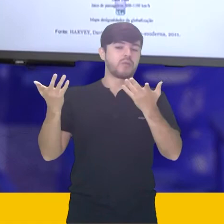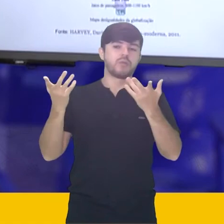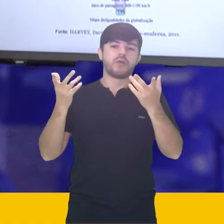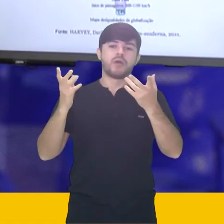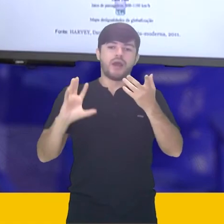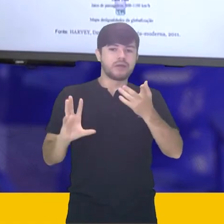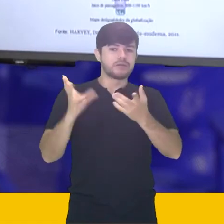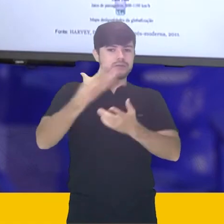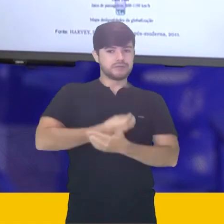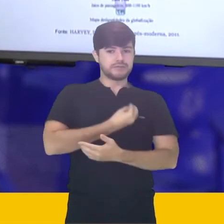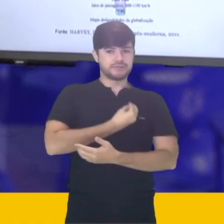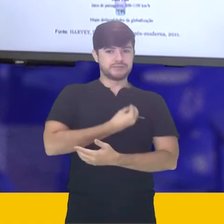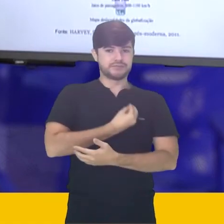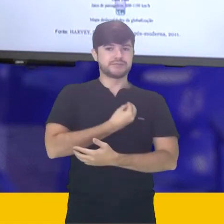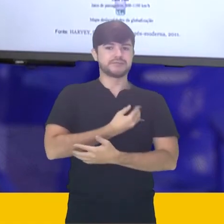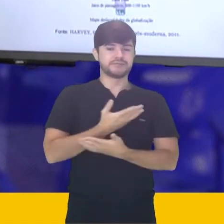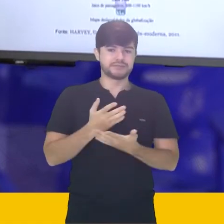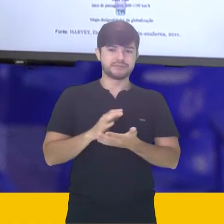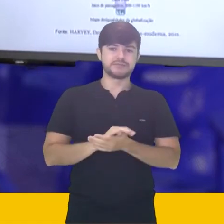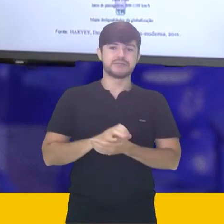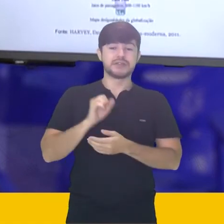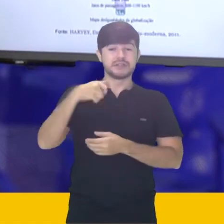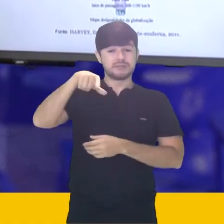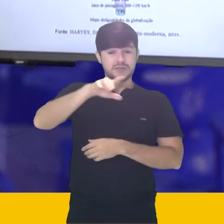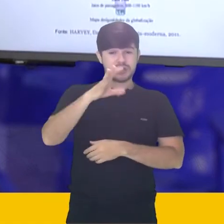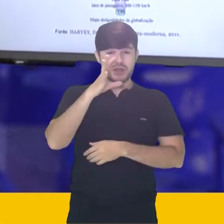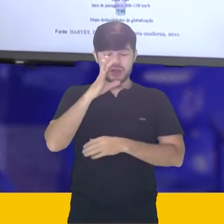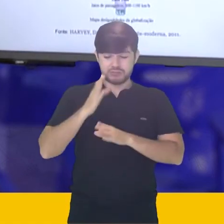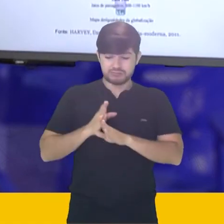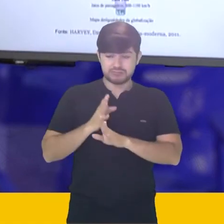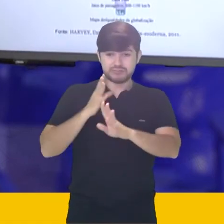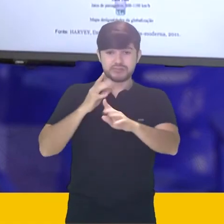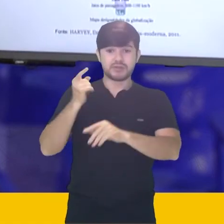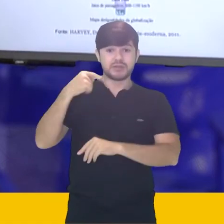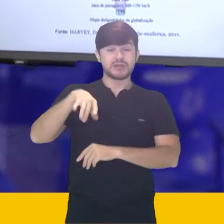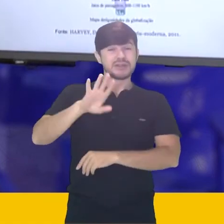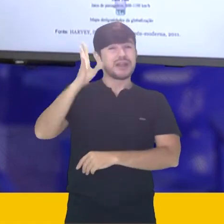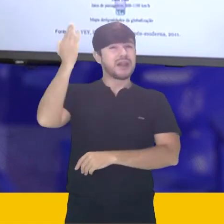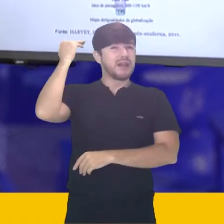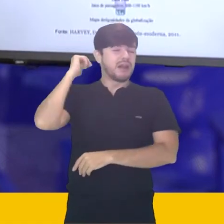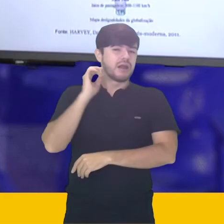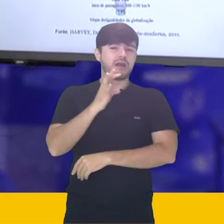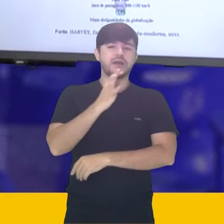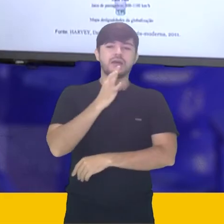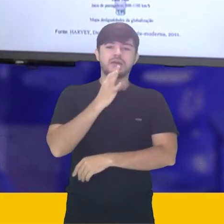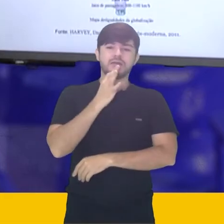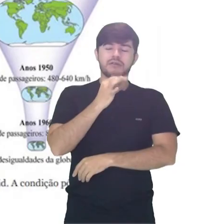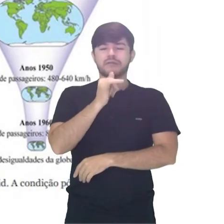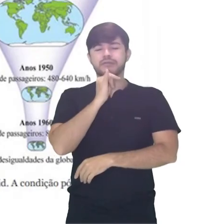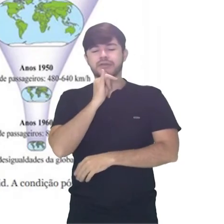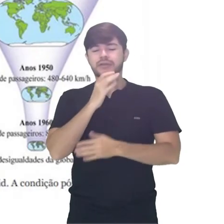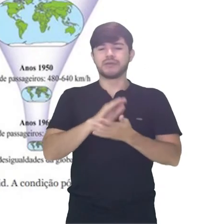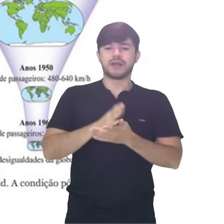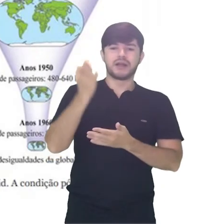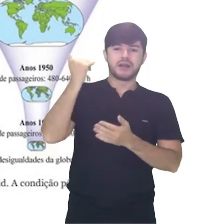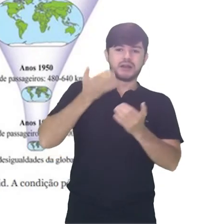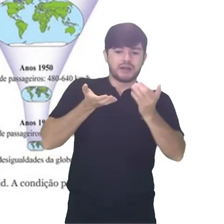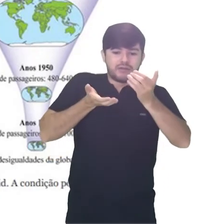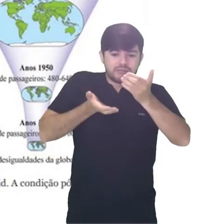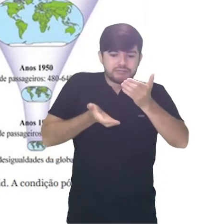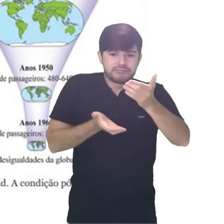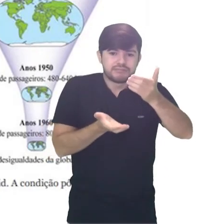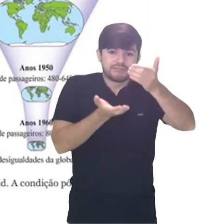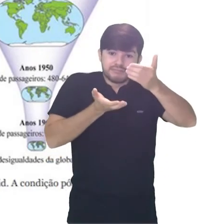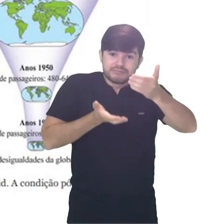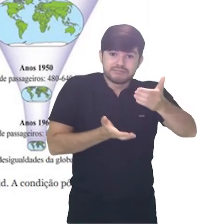da época. Se vocês forem acompanhando, só para dar um exemplo, lá no começo, né, a velocidade das carruagens e dos barcos à vela